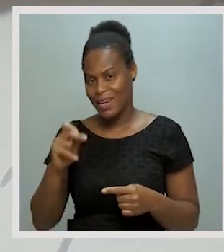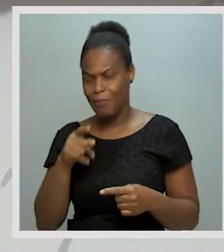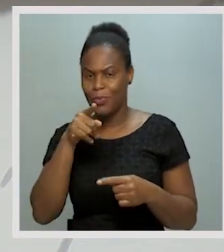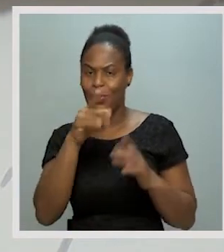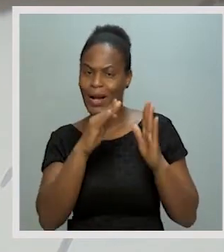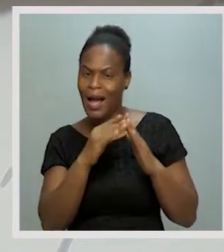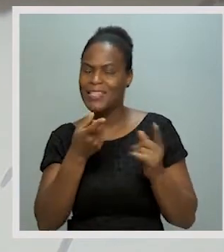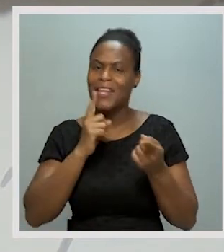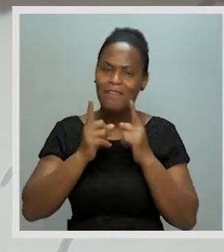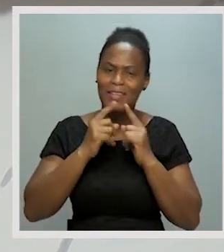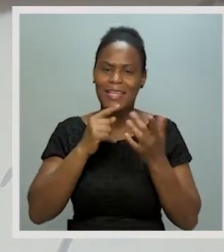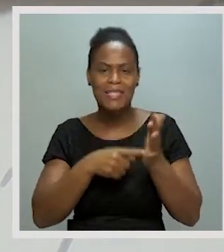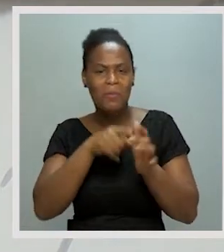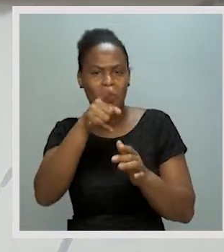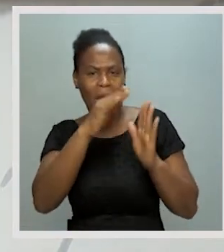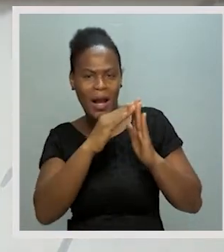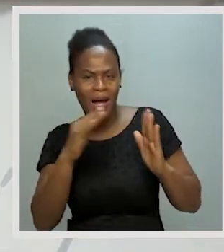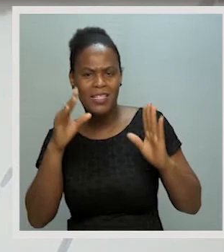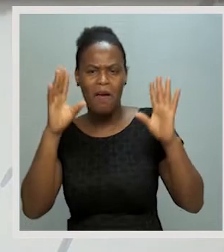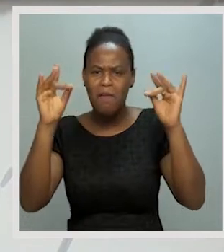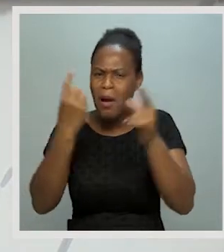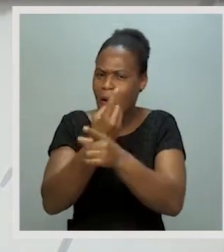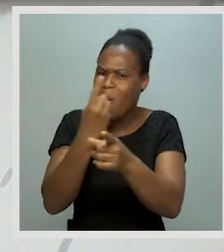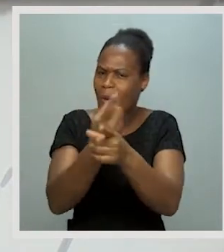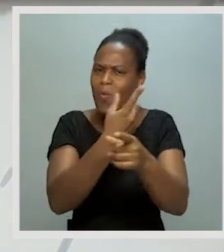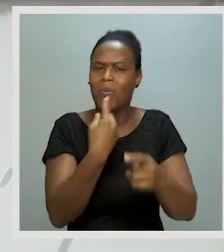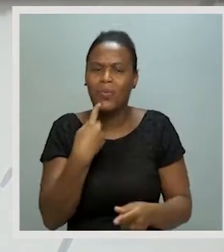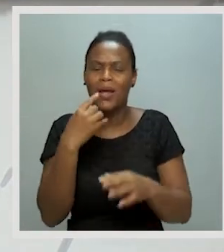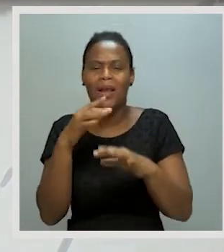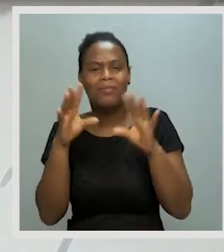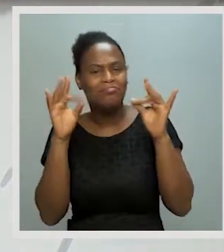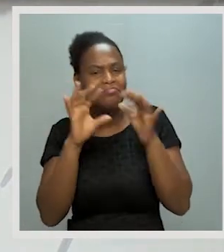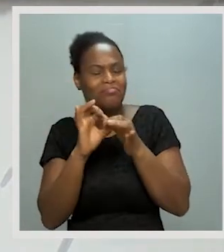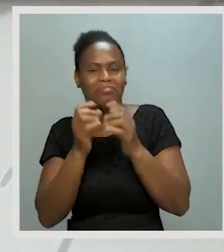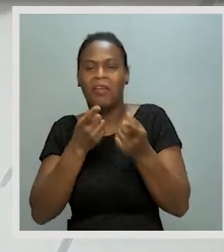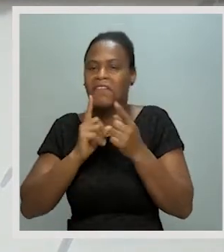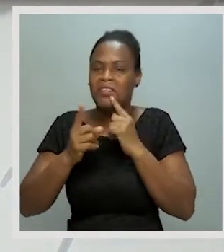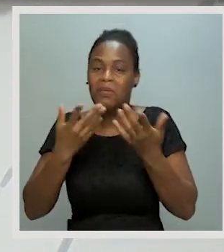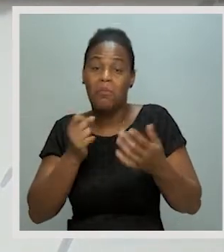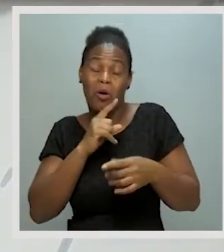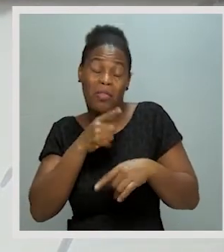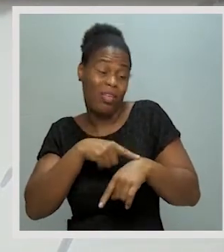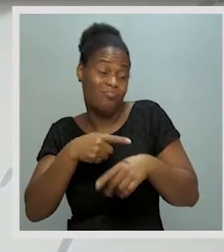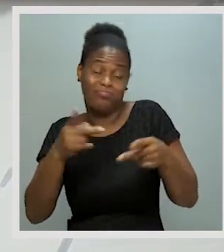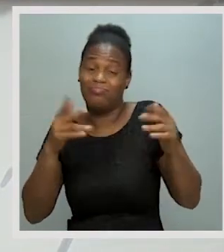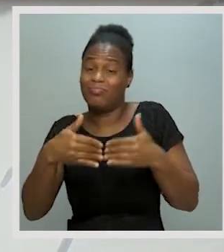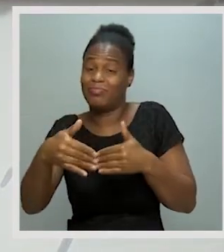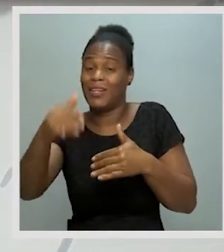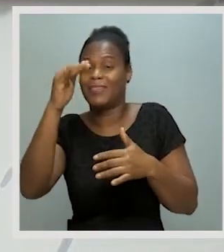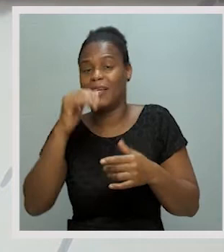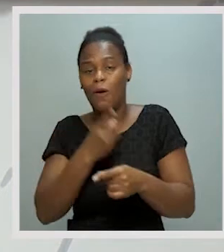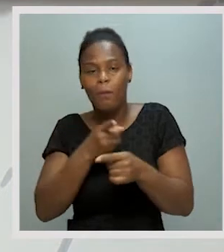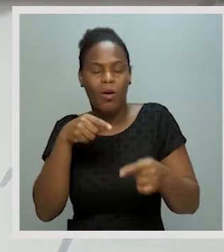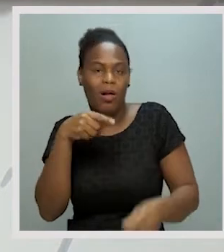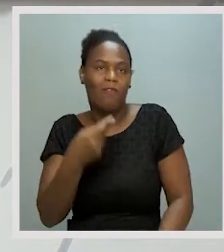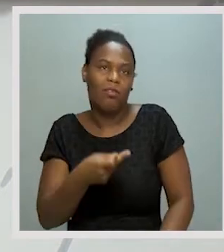Vocês que estão lá em casa devem estar a fazer muitas coisas relacionadas com a diversão para poderem passar o tempo, já que